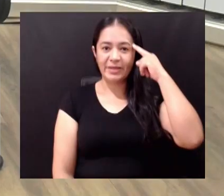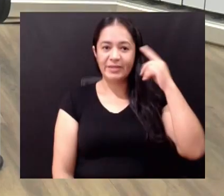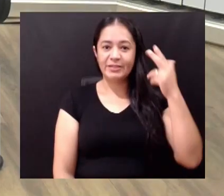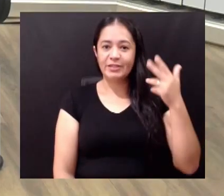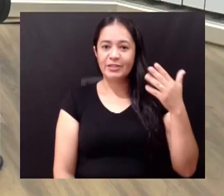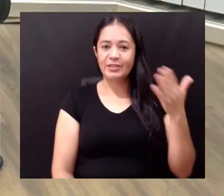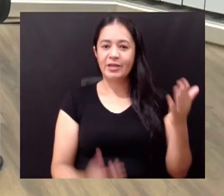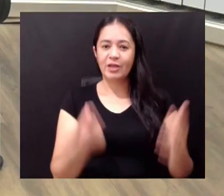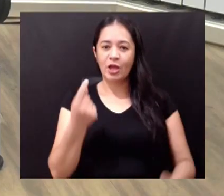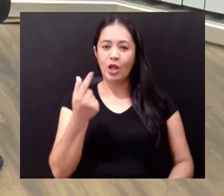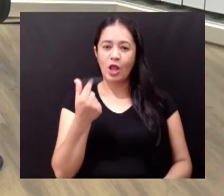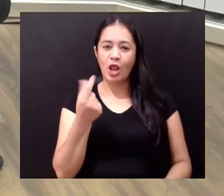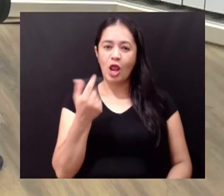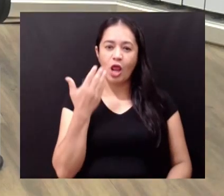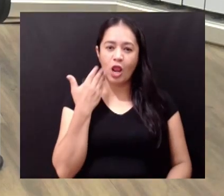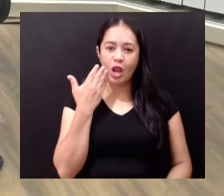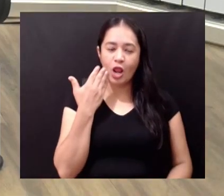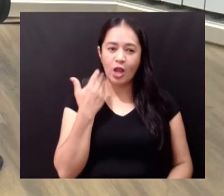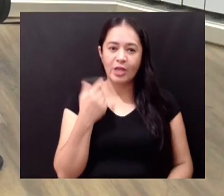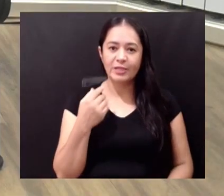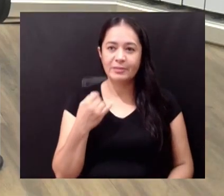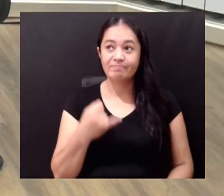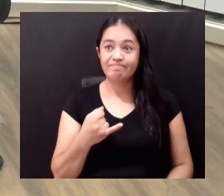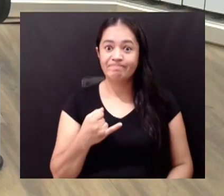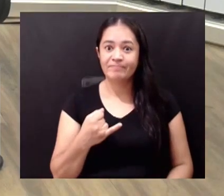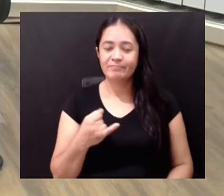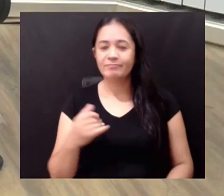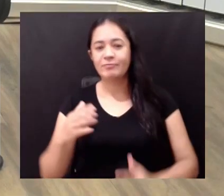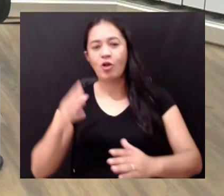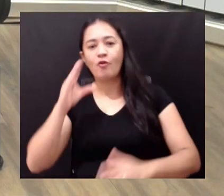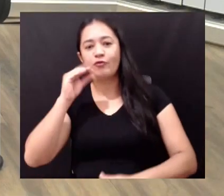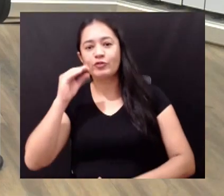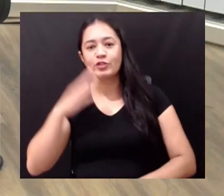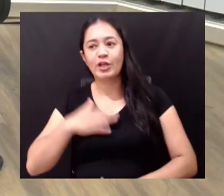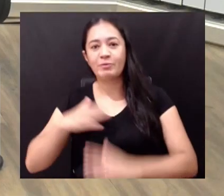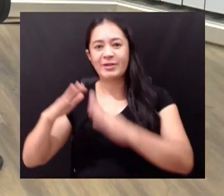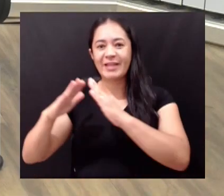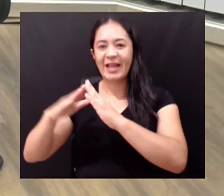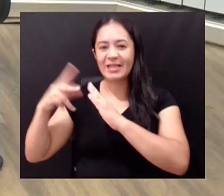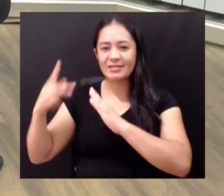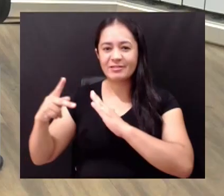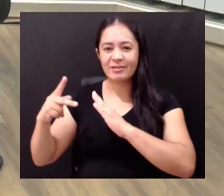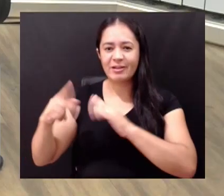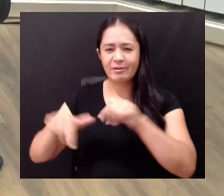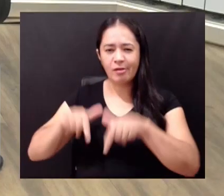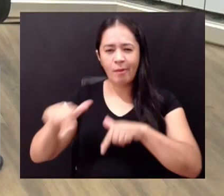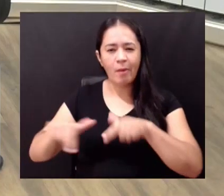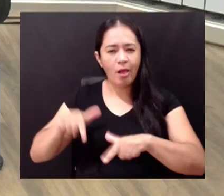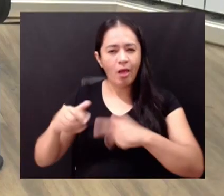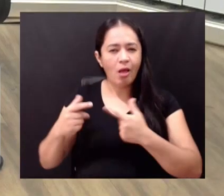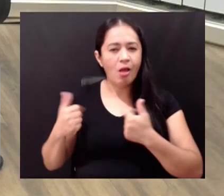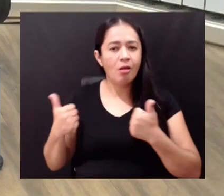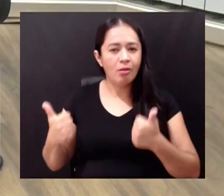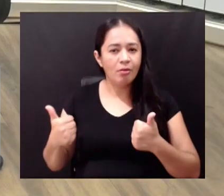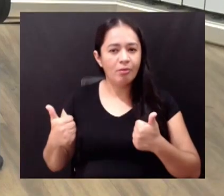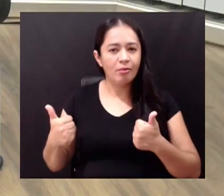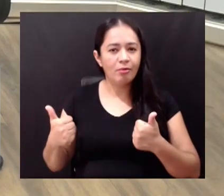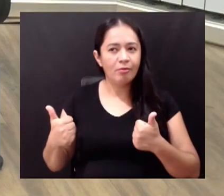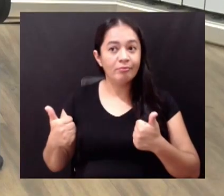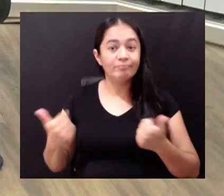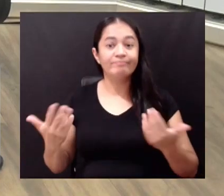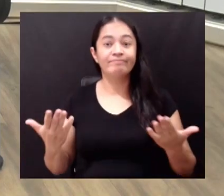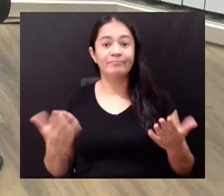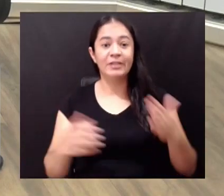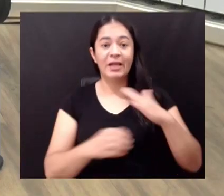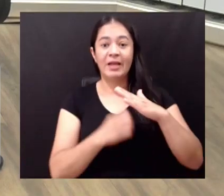funcionário lá na casa dele, ele está rendendo como ele renderia no escritório? para a empresa isso tem sido